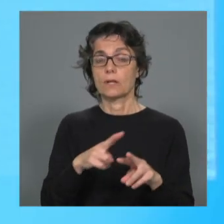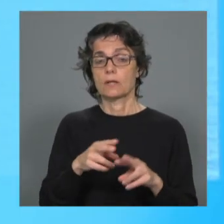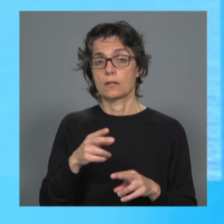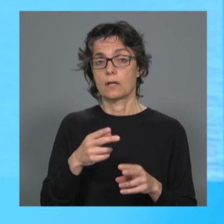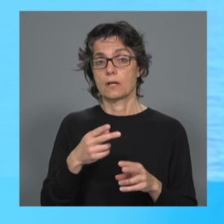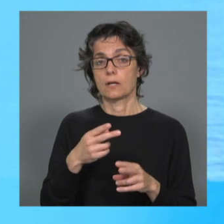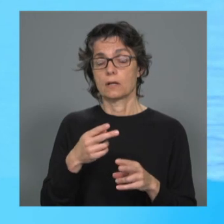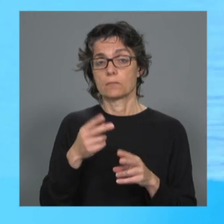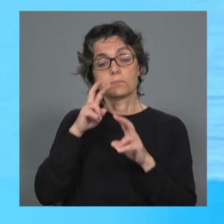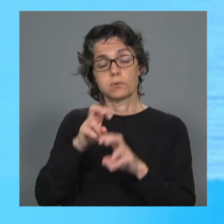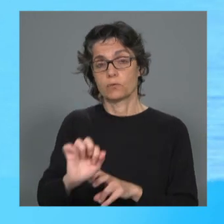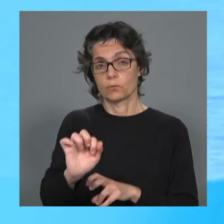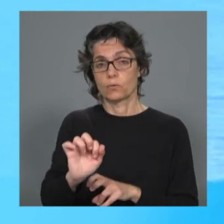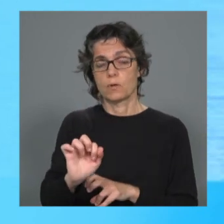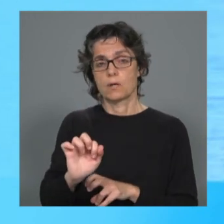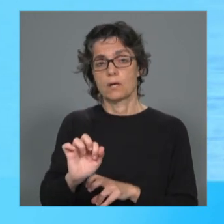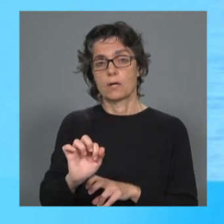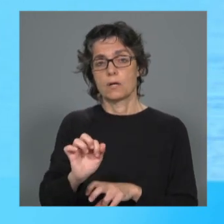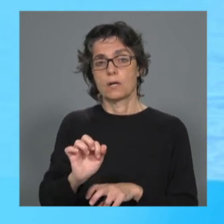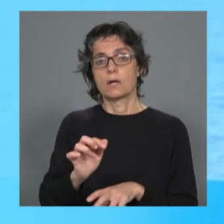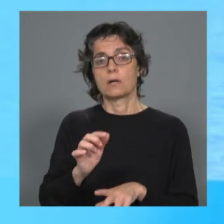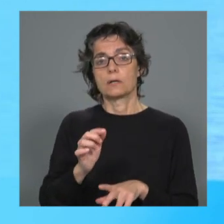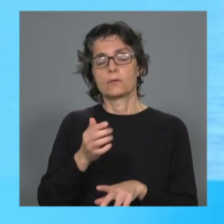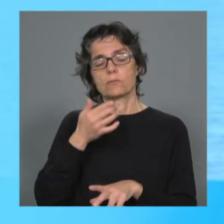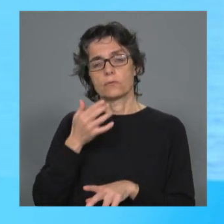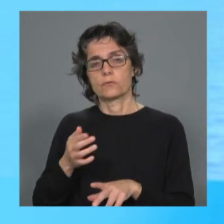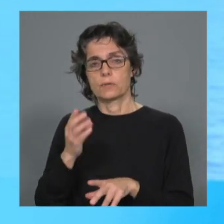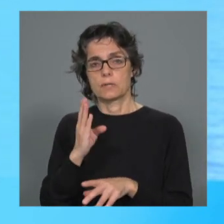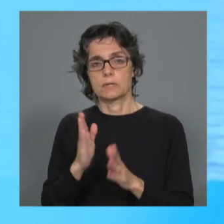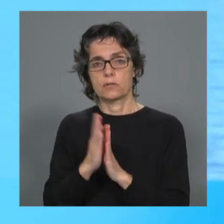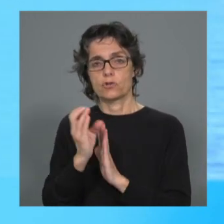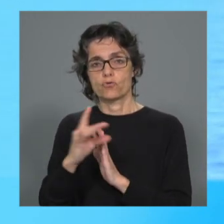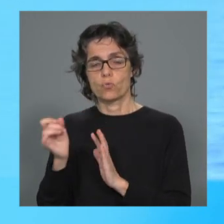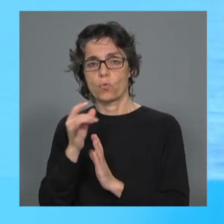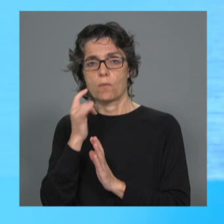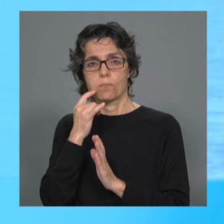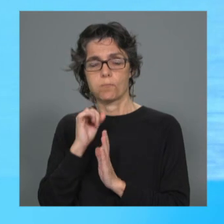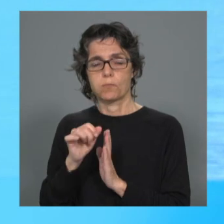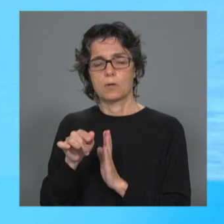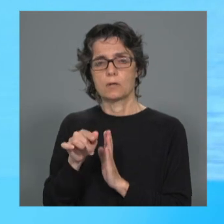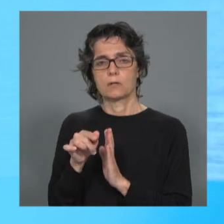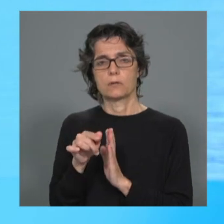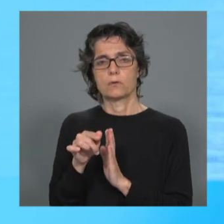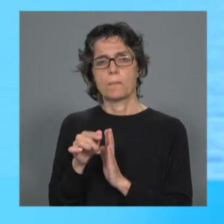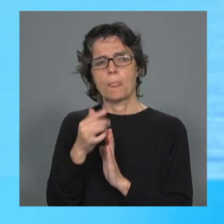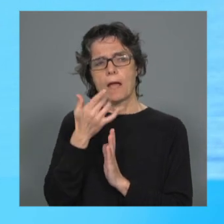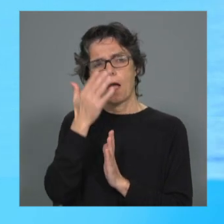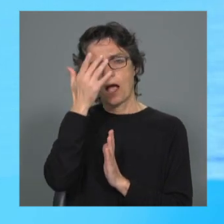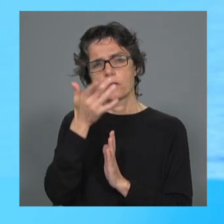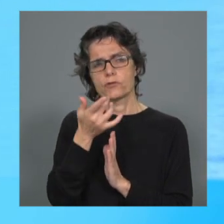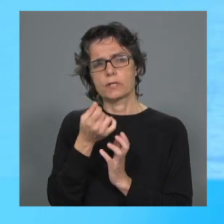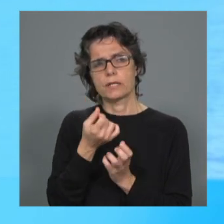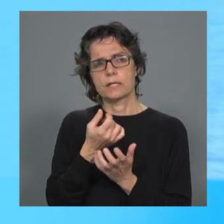experiência de facto pascal de São João, podemos dizer que esse mistério da ressurreição ganha